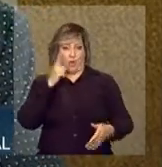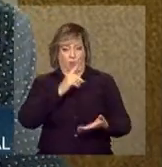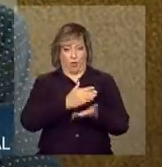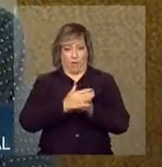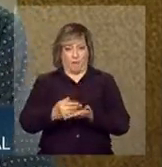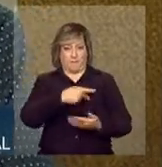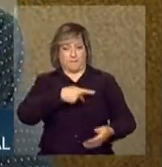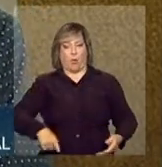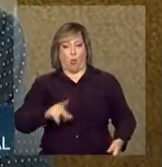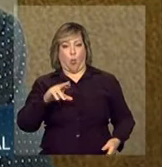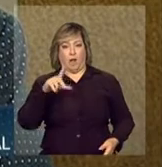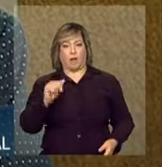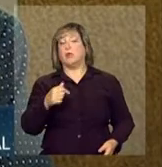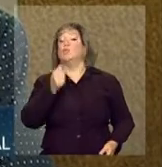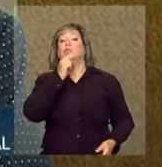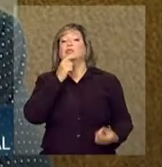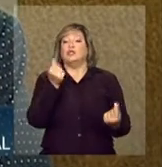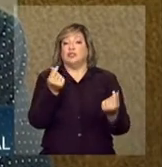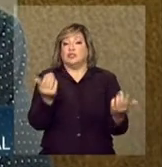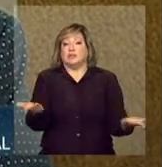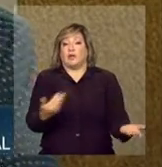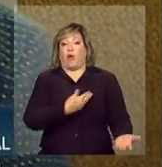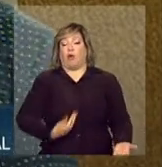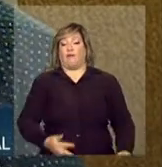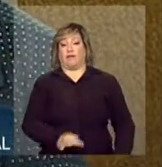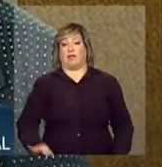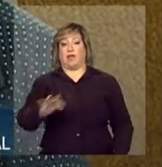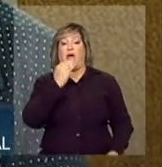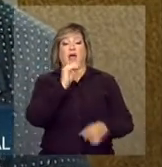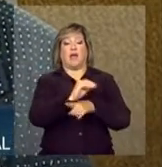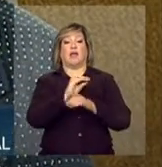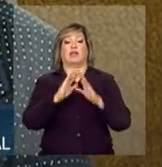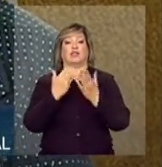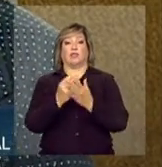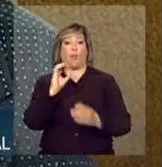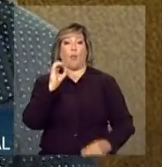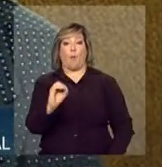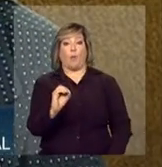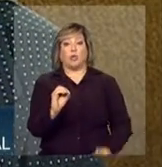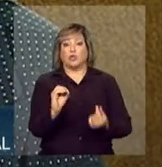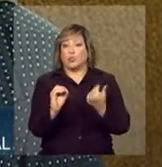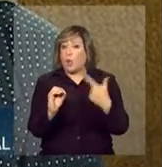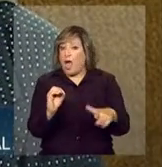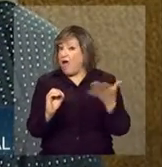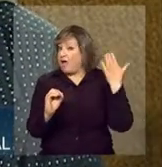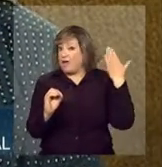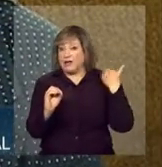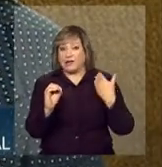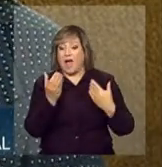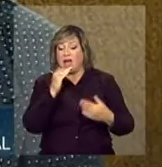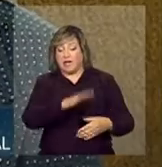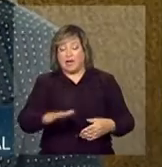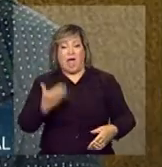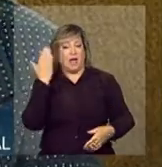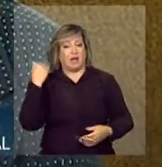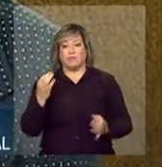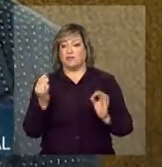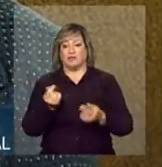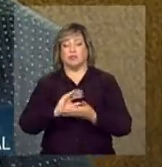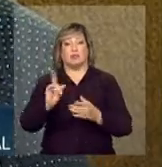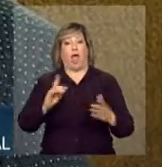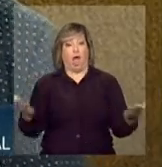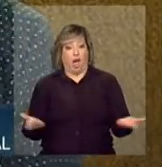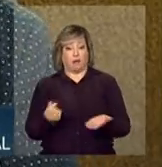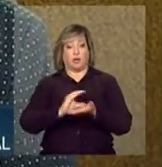não existia recurso do governo federal para merenda escolar. Era zero para alimentação infantil. Zero. Hoje nós